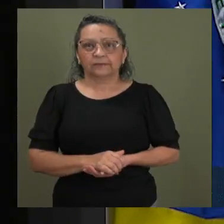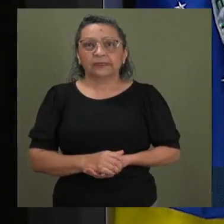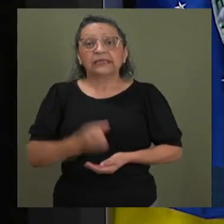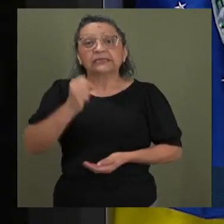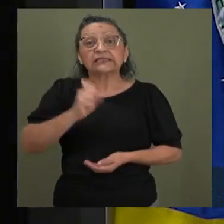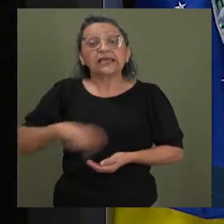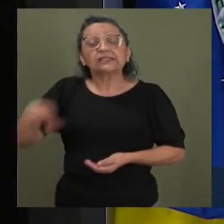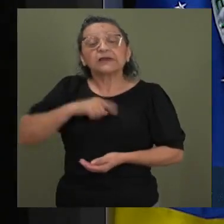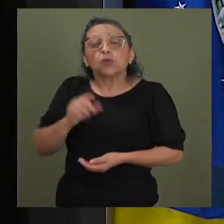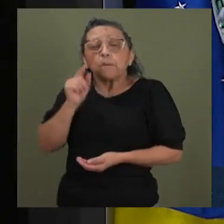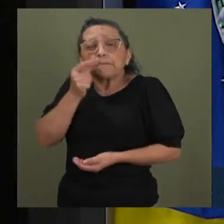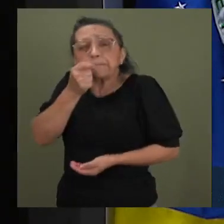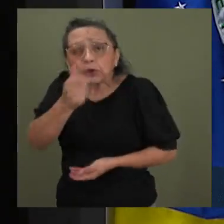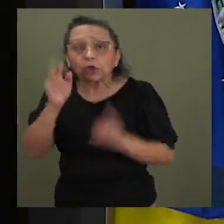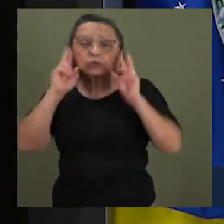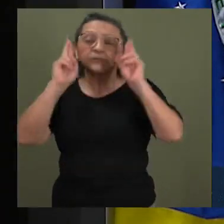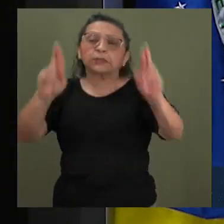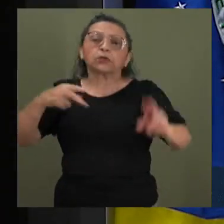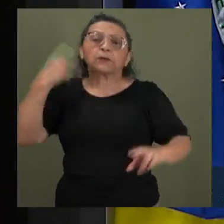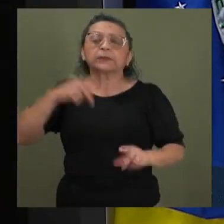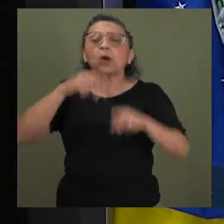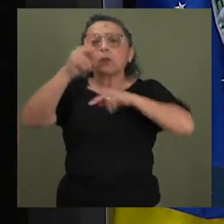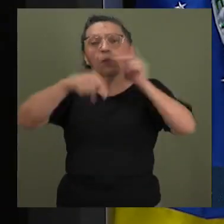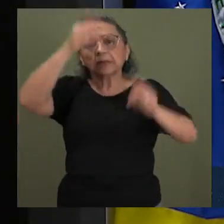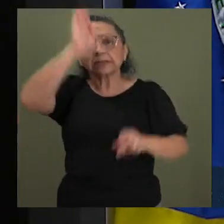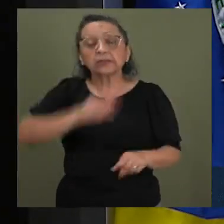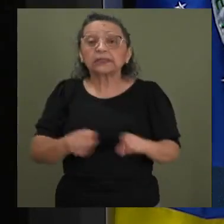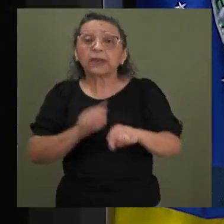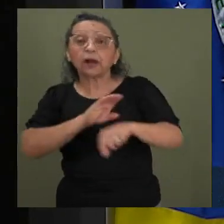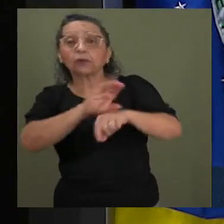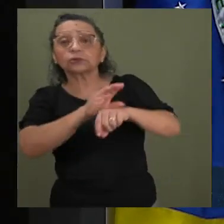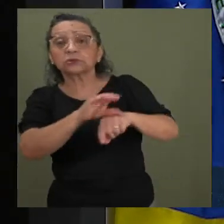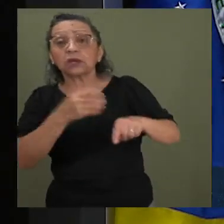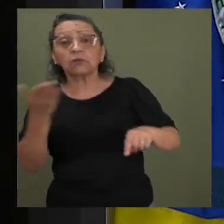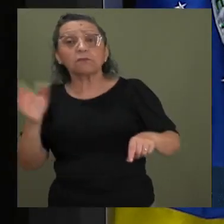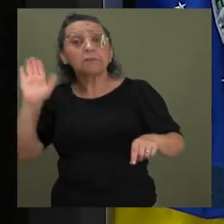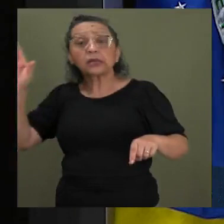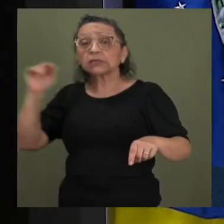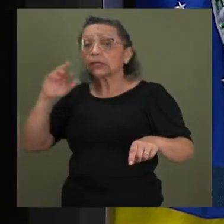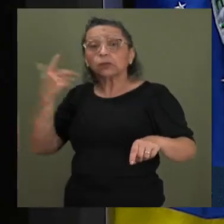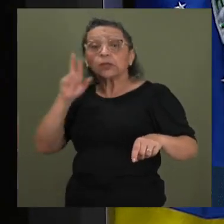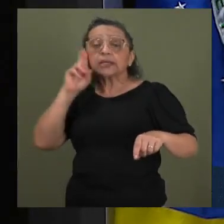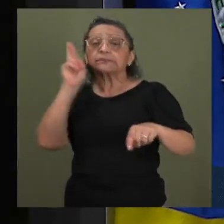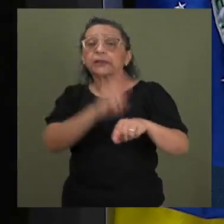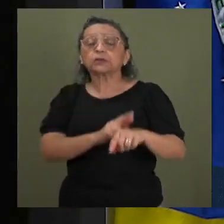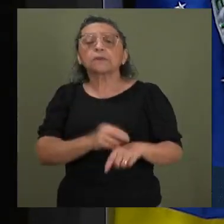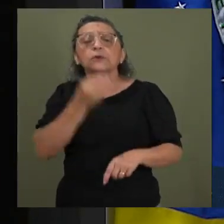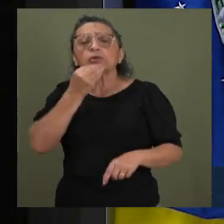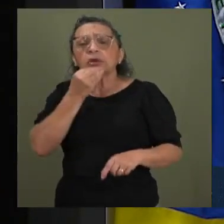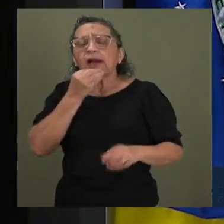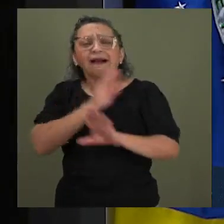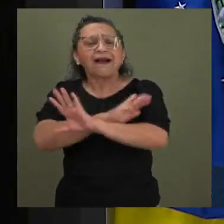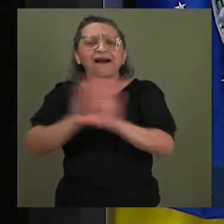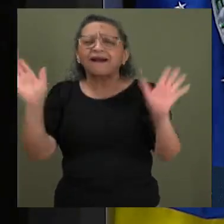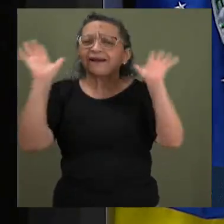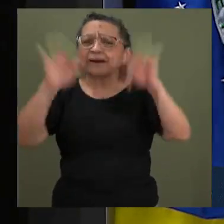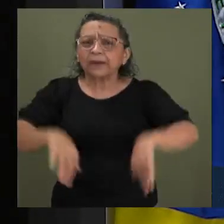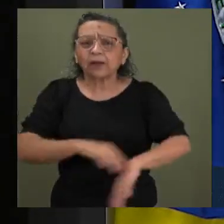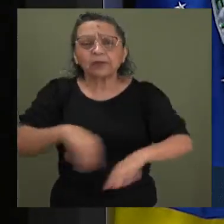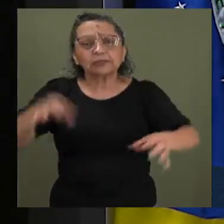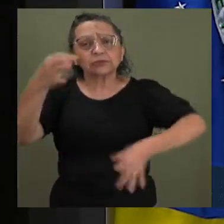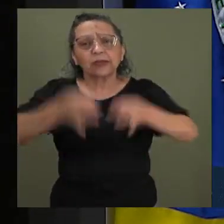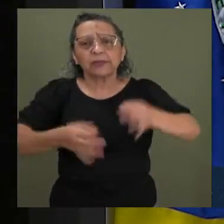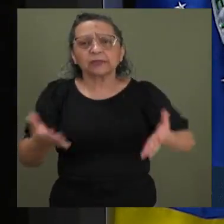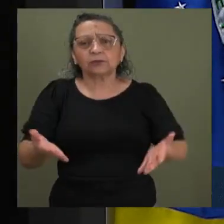mínimo respeito a esse parlamento, ao povo brasileiro, à Constituição, deveriam devolver, acabar imediatamente com esse